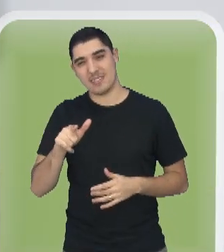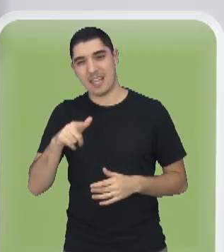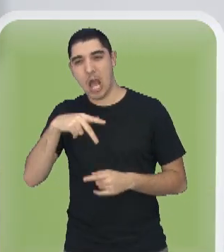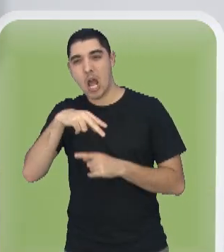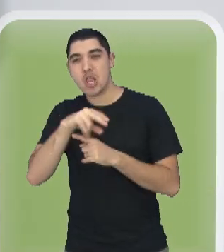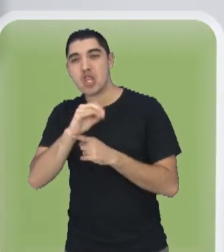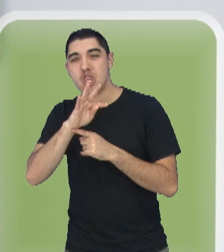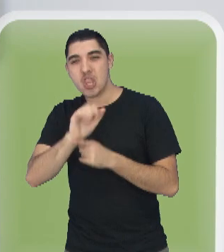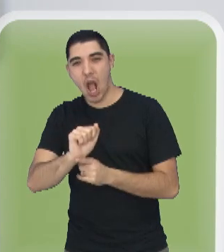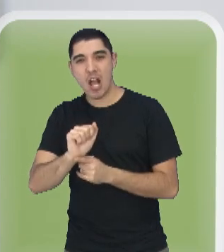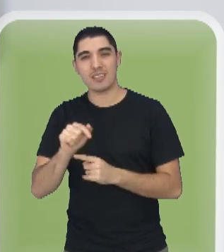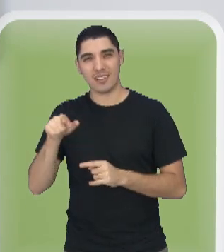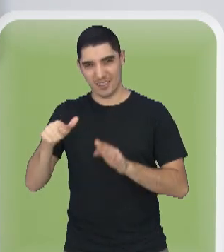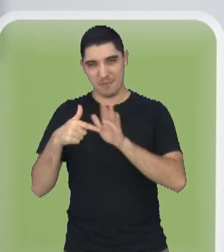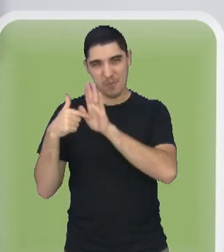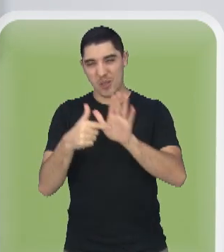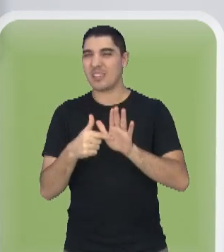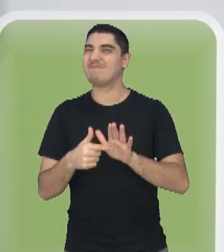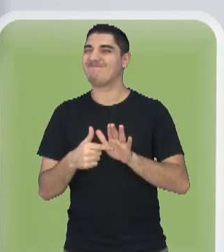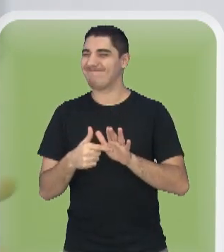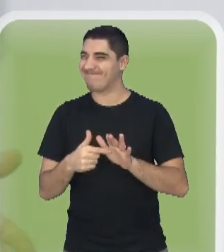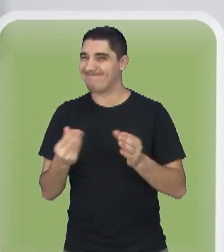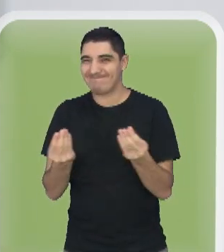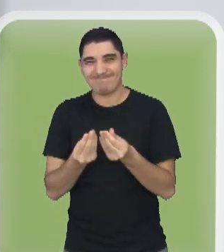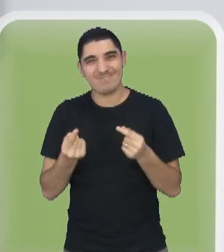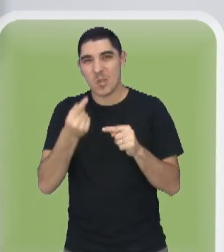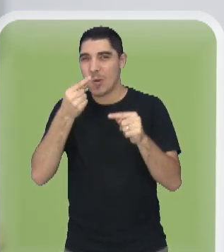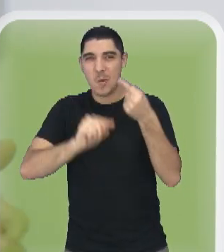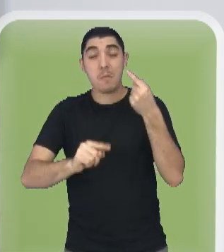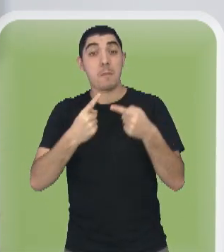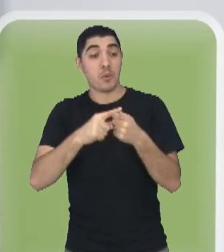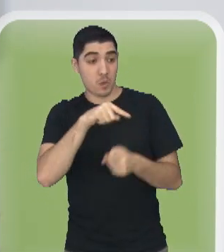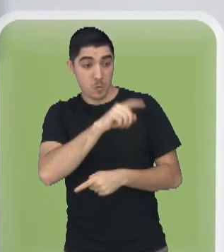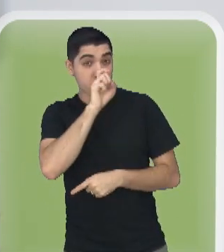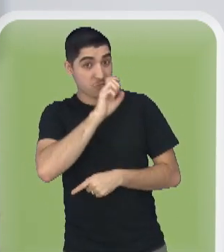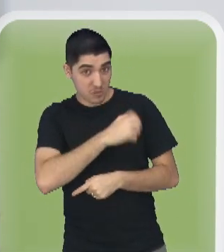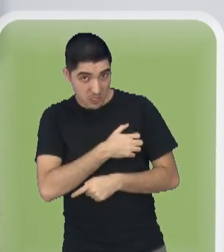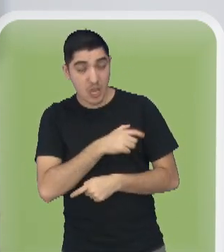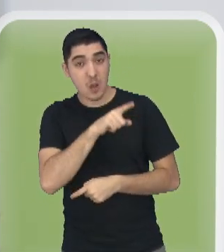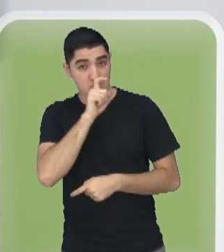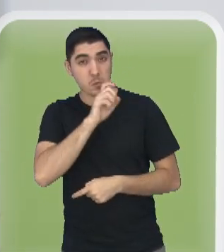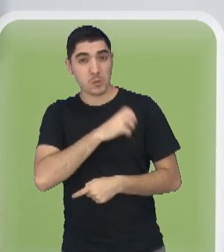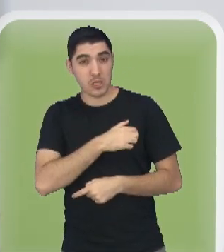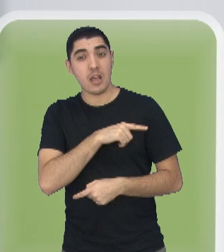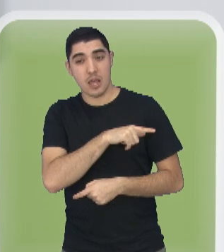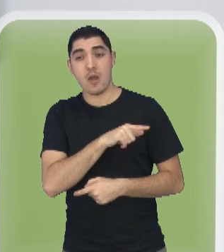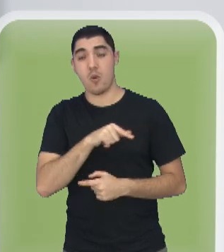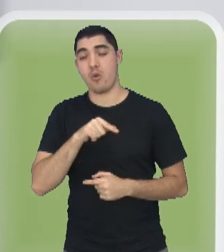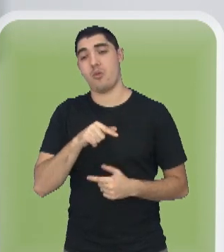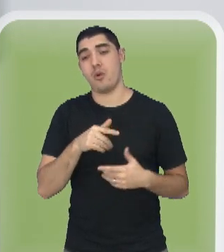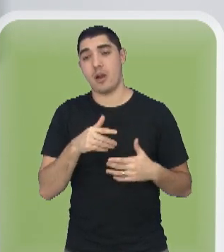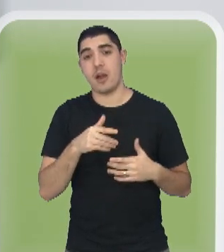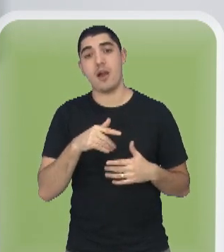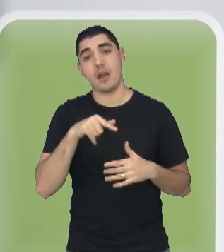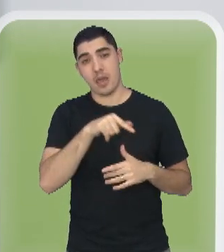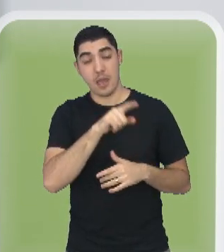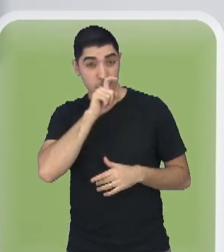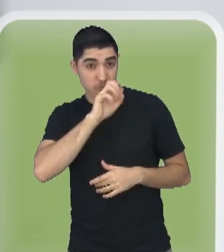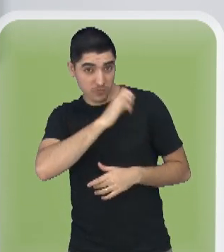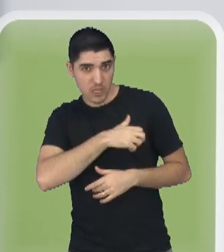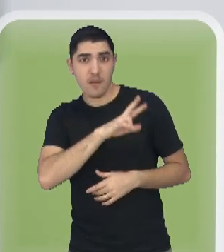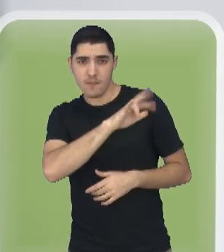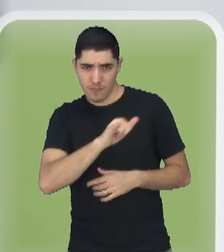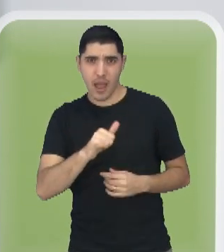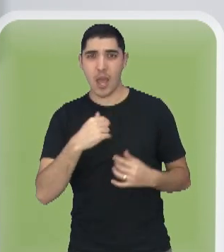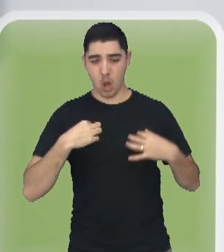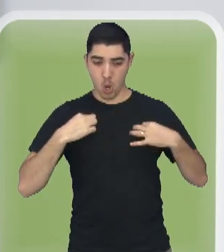um atestado. Não deveria. Até porque o São José, muito provavelmente, vai ter... A ligação do São José vai levar a camisa